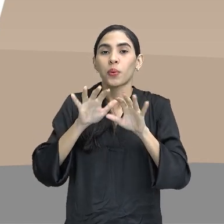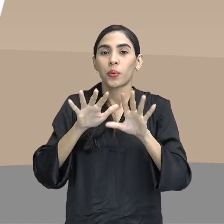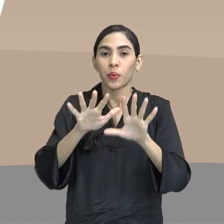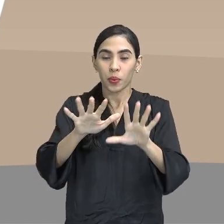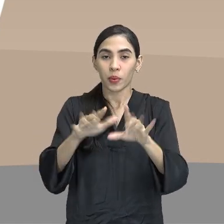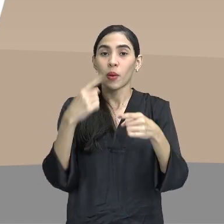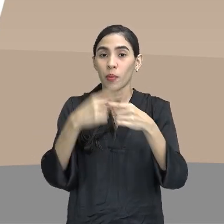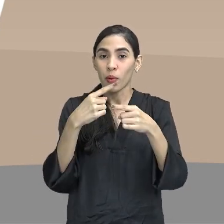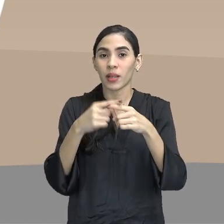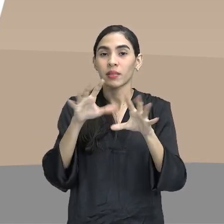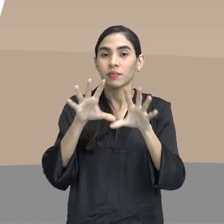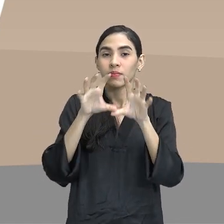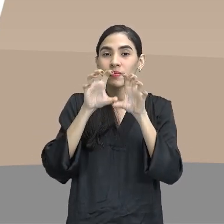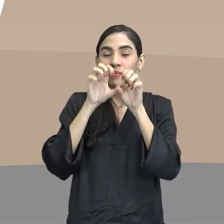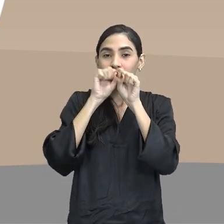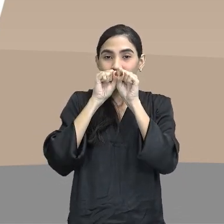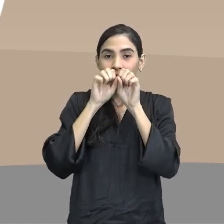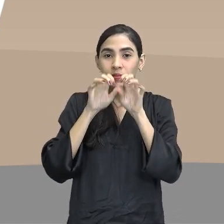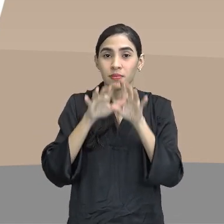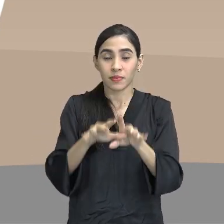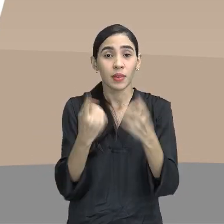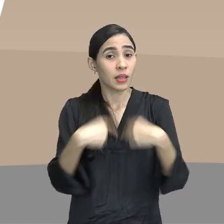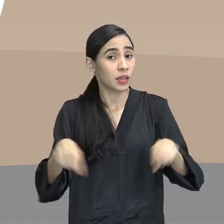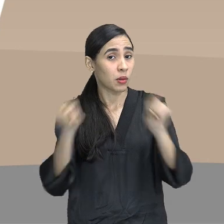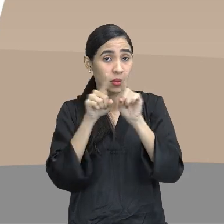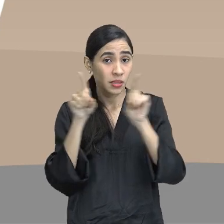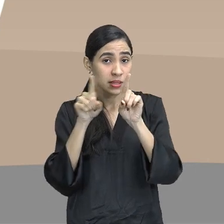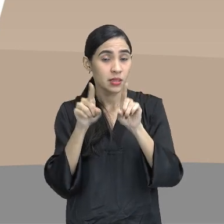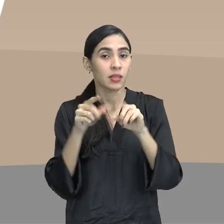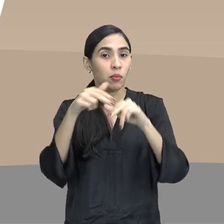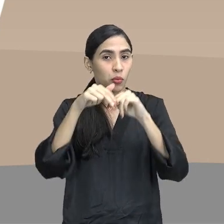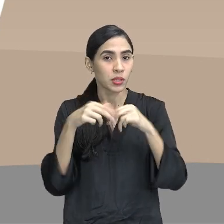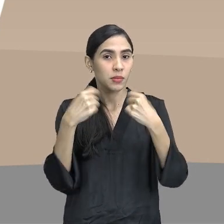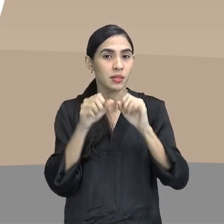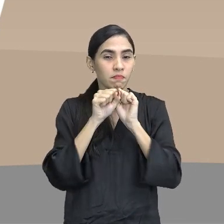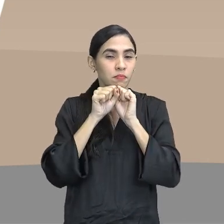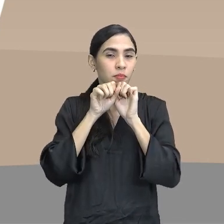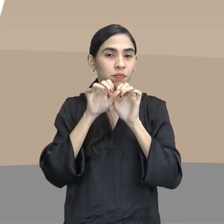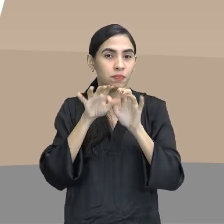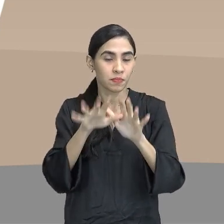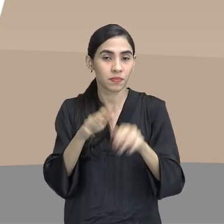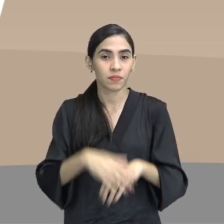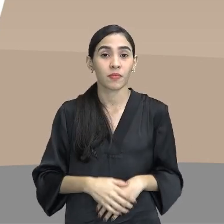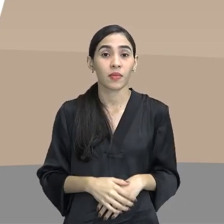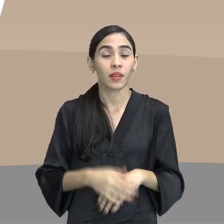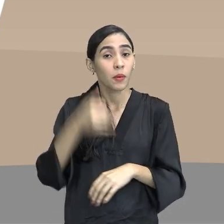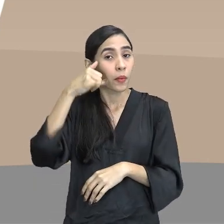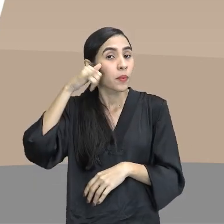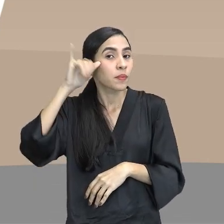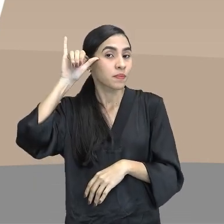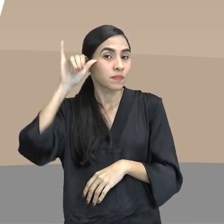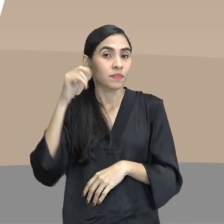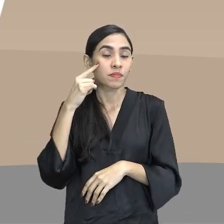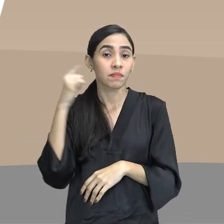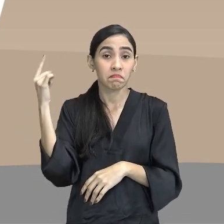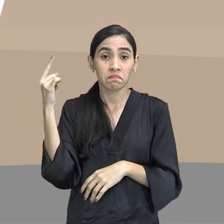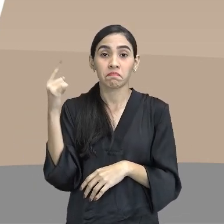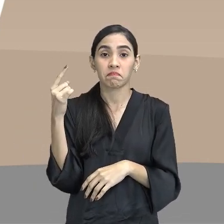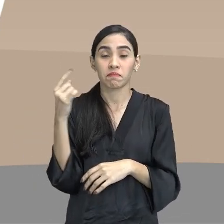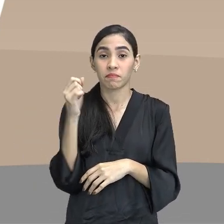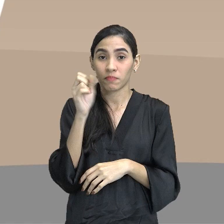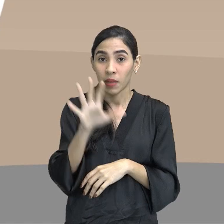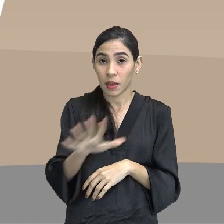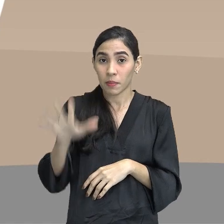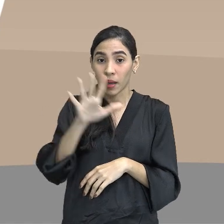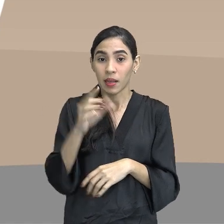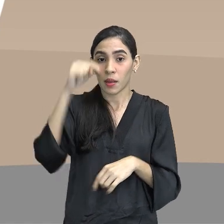um processo de respiração celular. A gente não precisa dele, então a gente tem que liberar. Então olha ali, a vaquinha, através da respiração, olha a